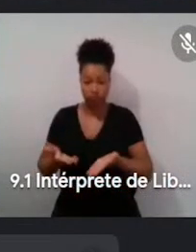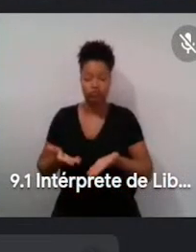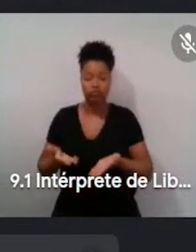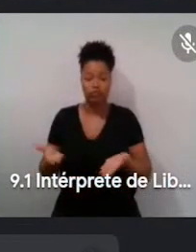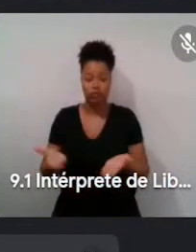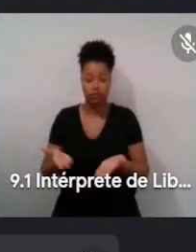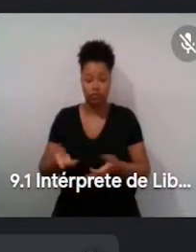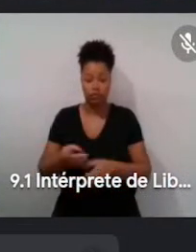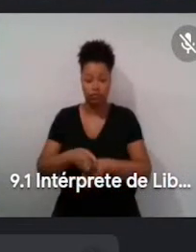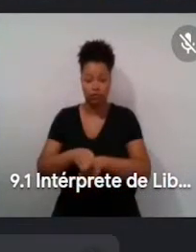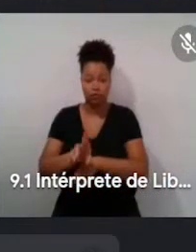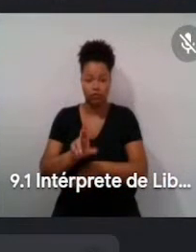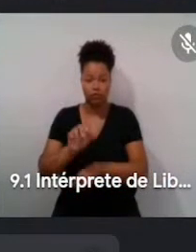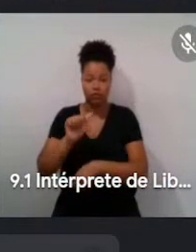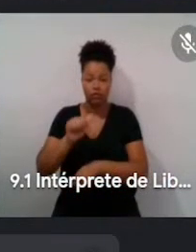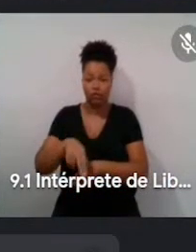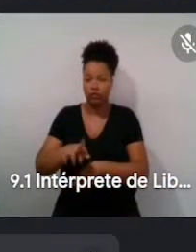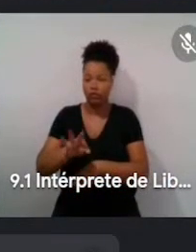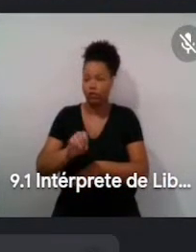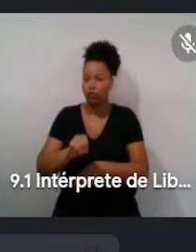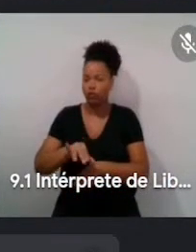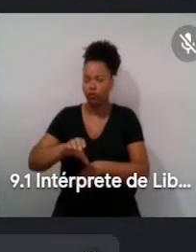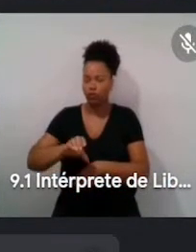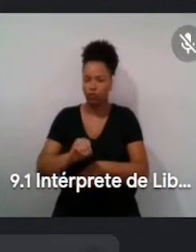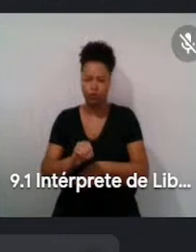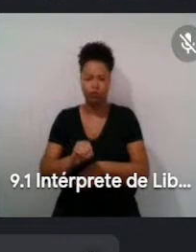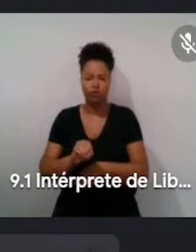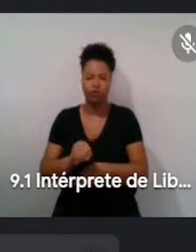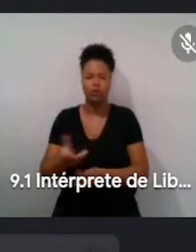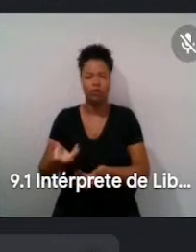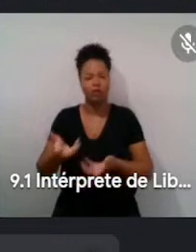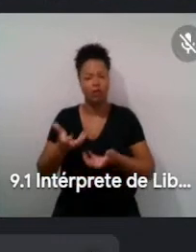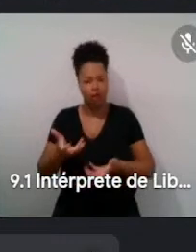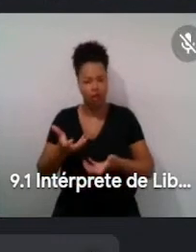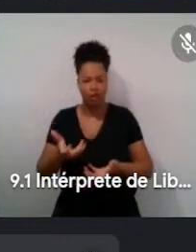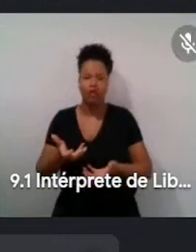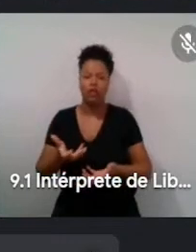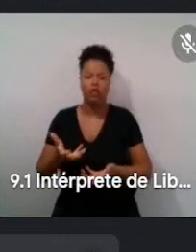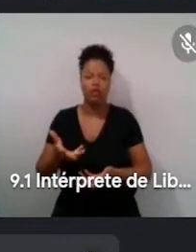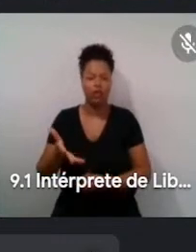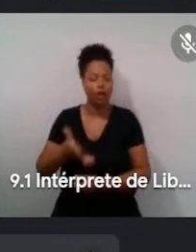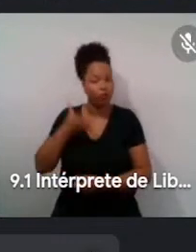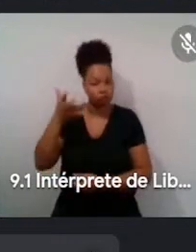doutor Antônio Ianobit, caso ele queira fazer a sustentação oral,